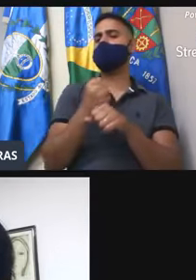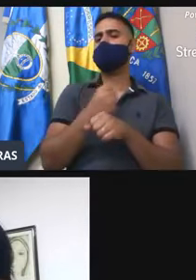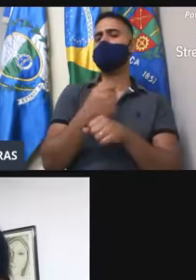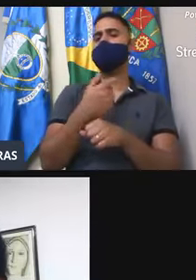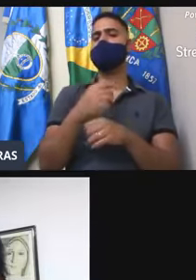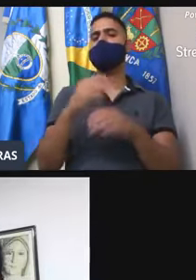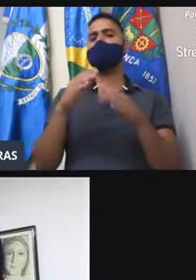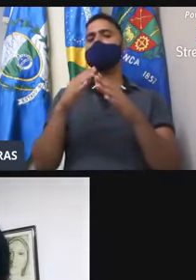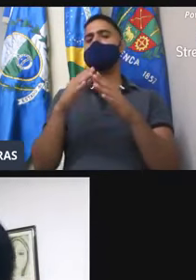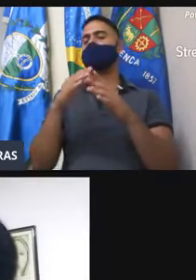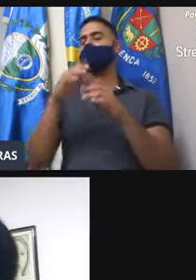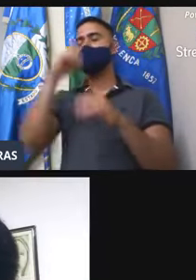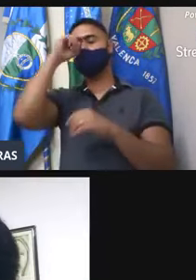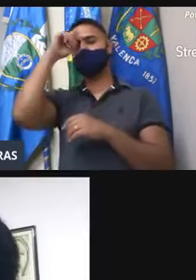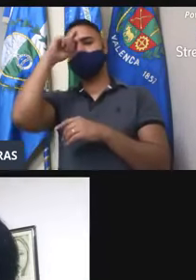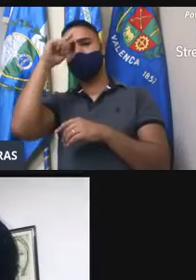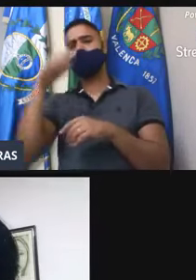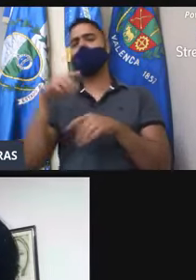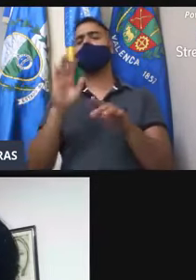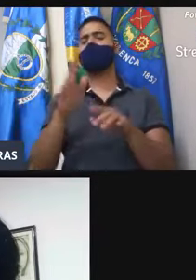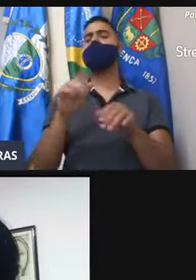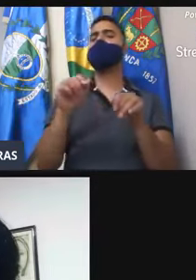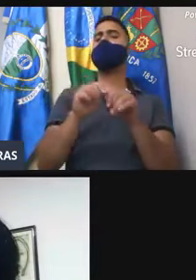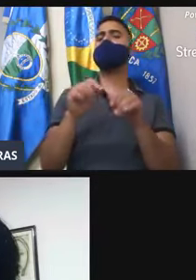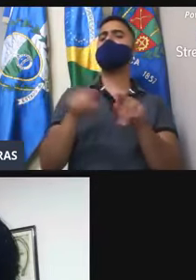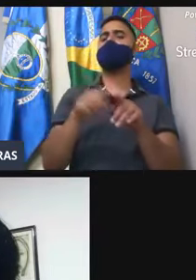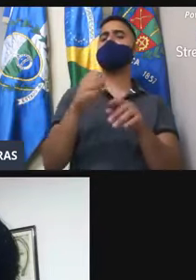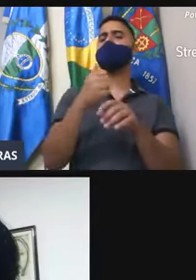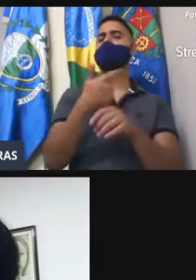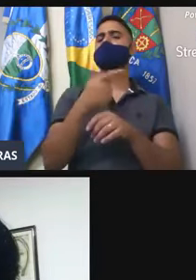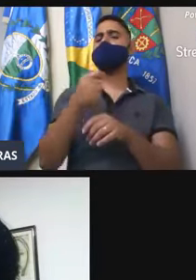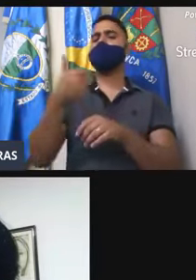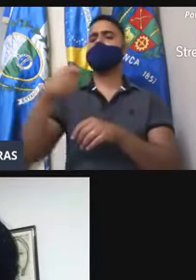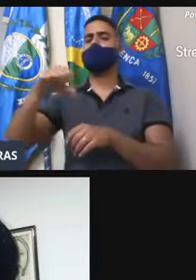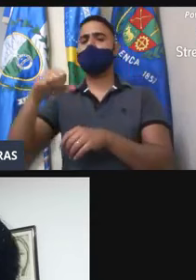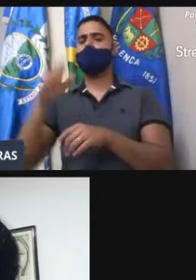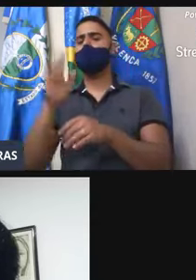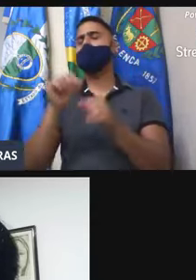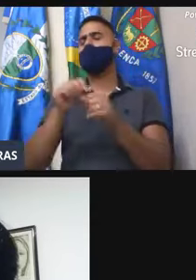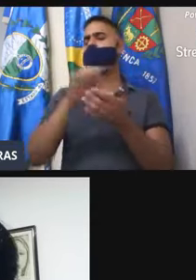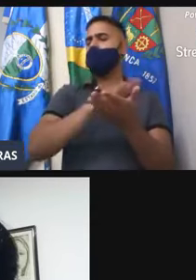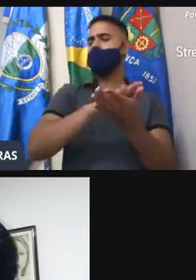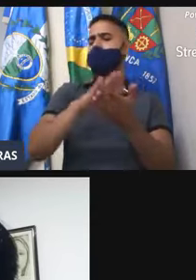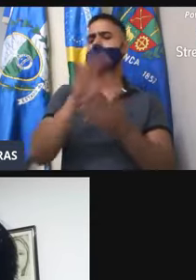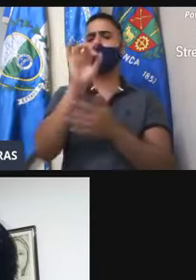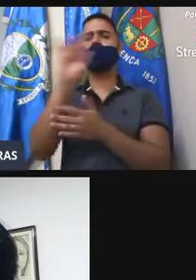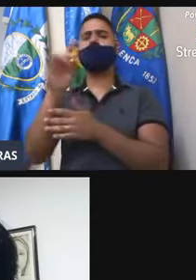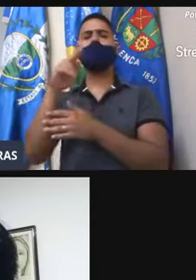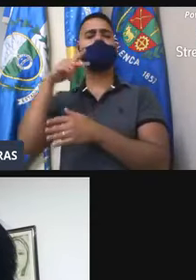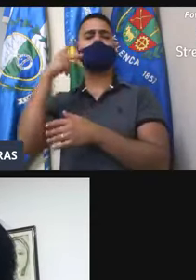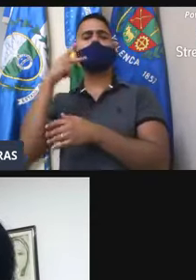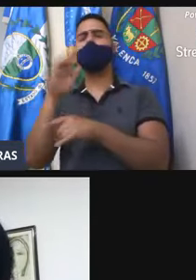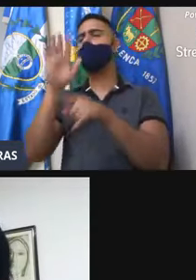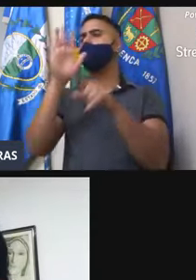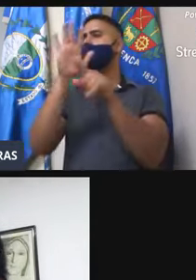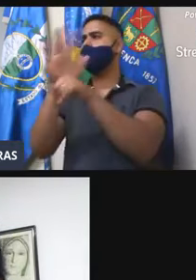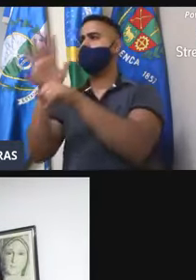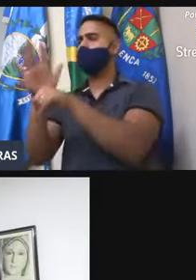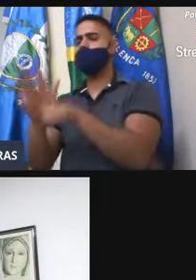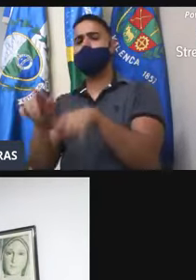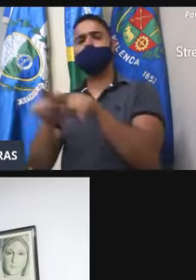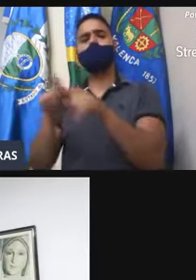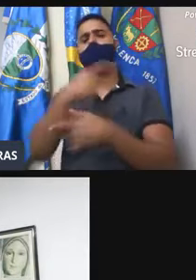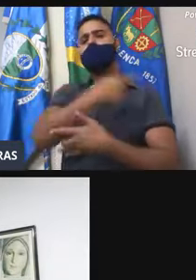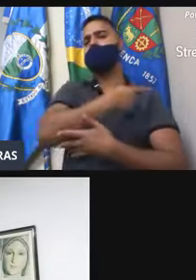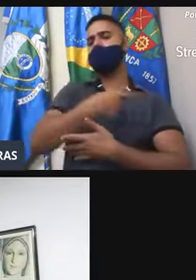funcionários, 2019 foi o dinheiro para o plano asfalto, que nós doamos e cada vereador aqui contribuiu para que a gestão